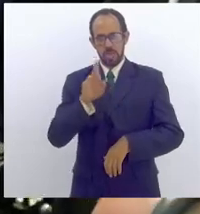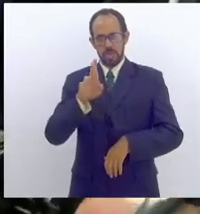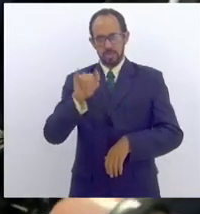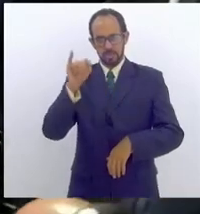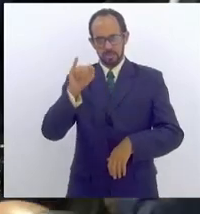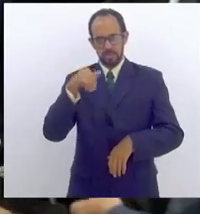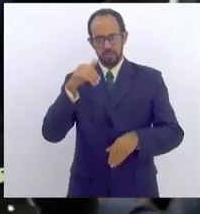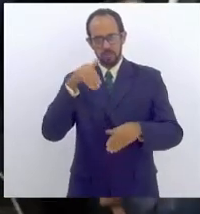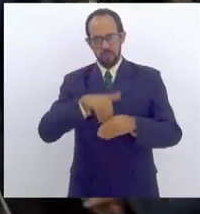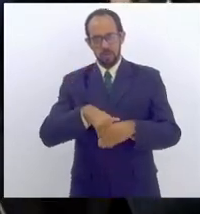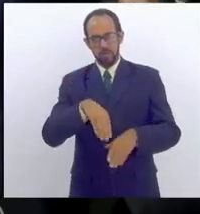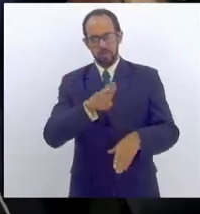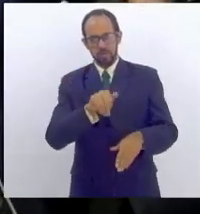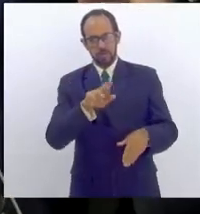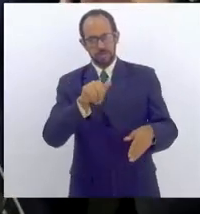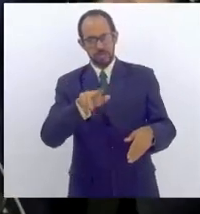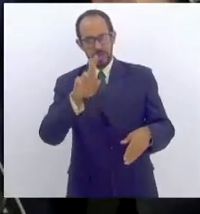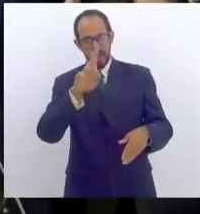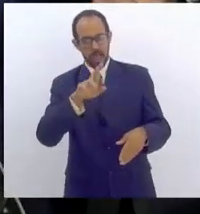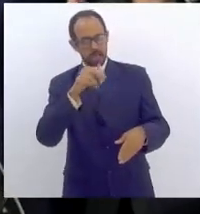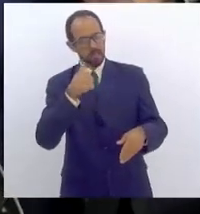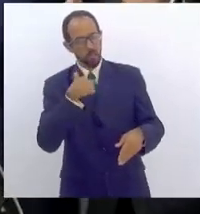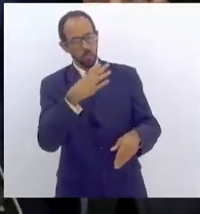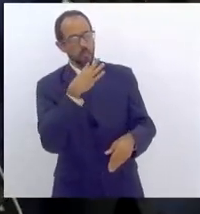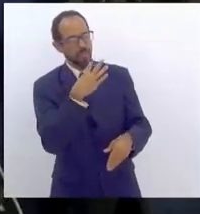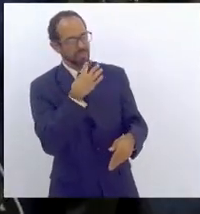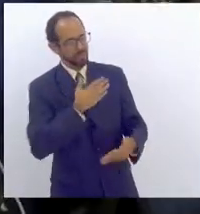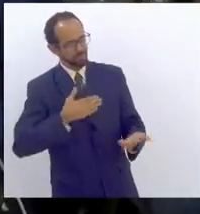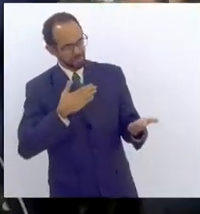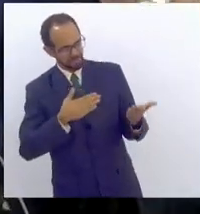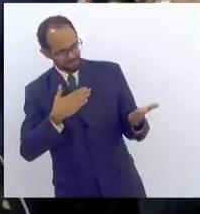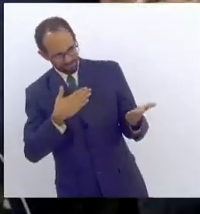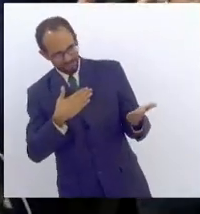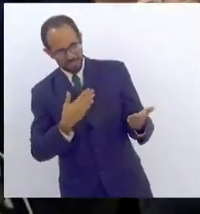agora o prazer de conhecer. Digo sim, Bacelar. Boa sorte.